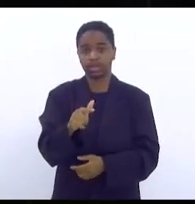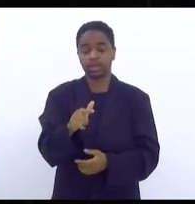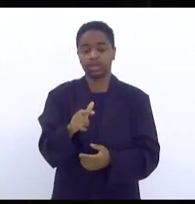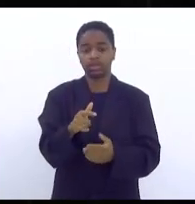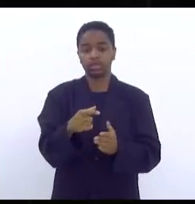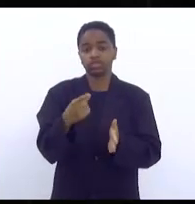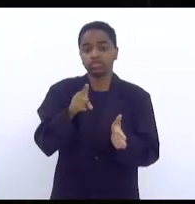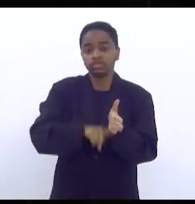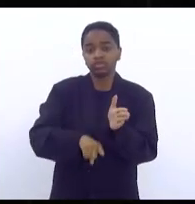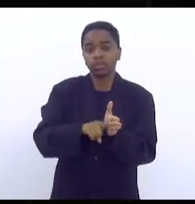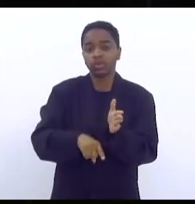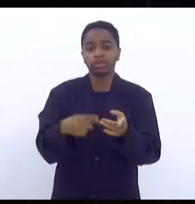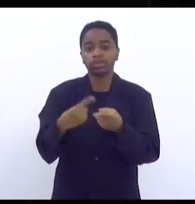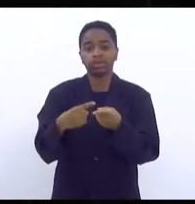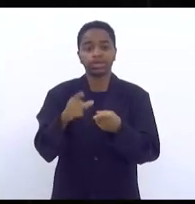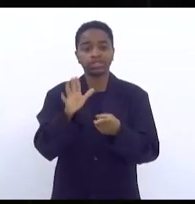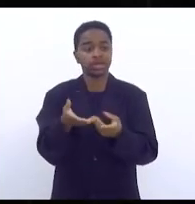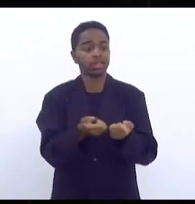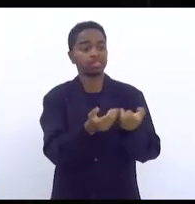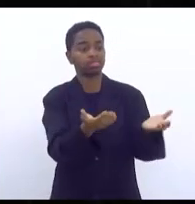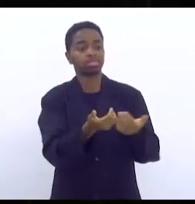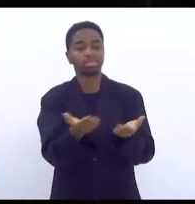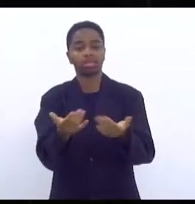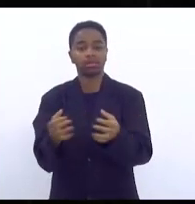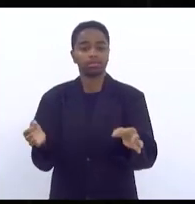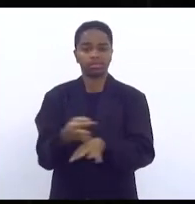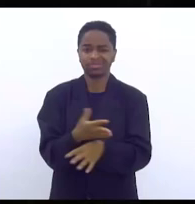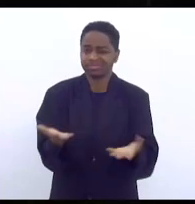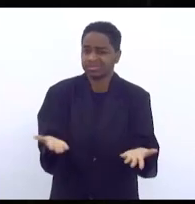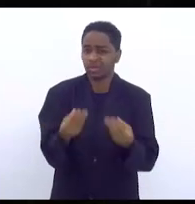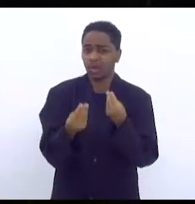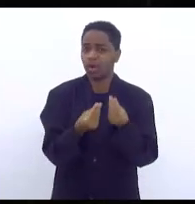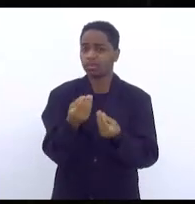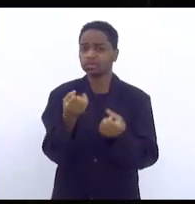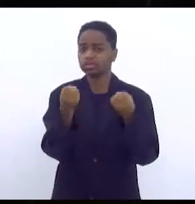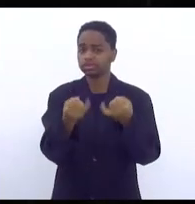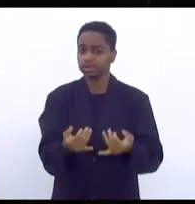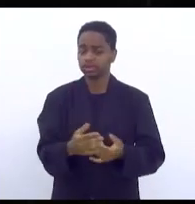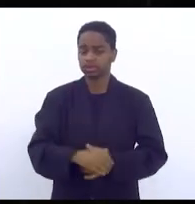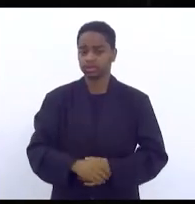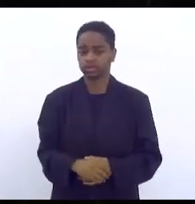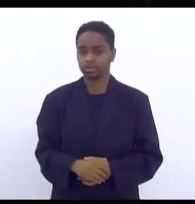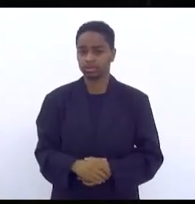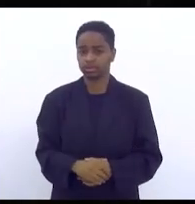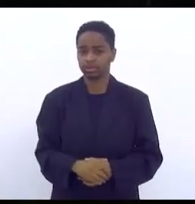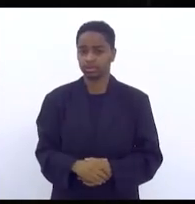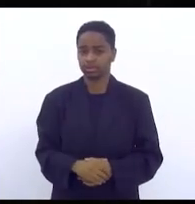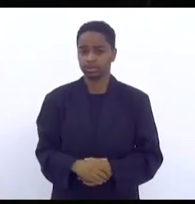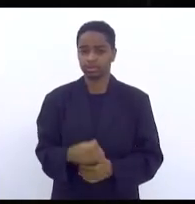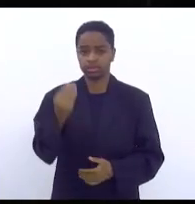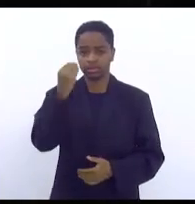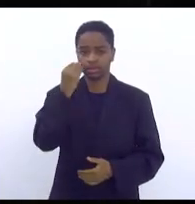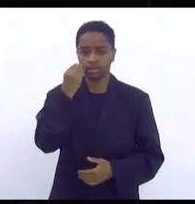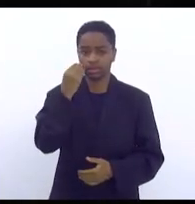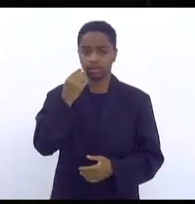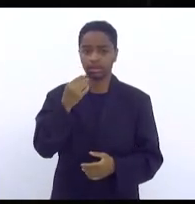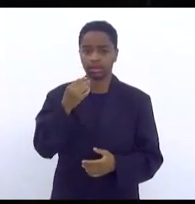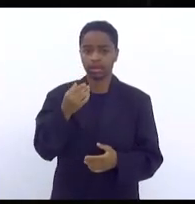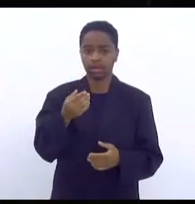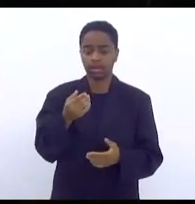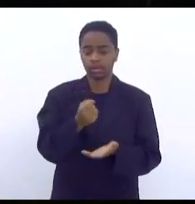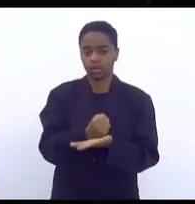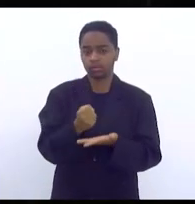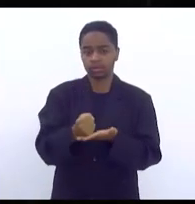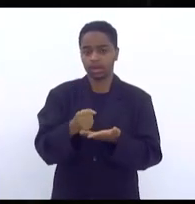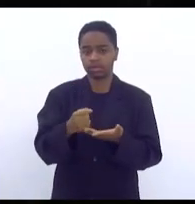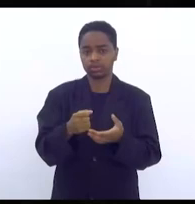porque já atendeu né E aí isso tudo ser justificativa para para aumentar os contratos enfim